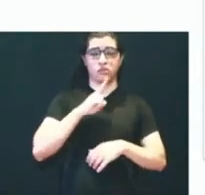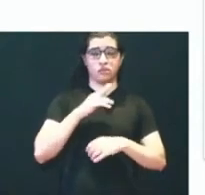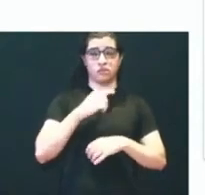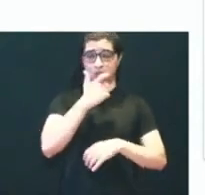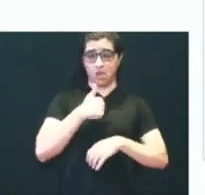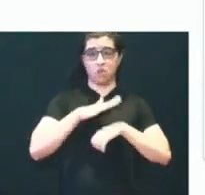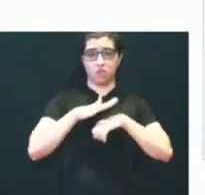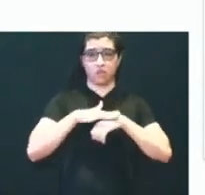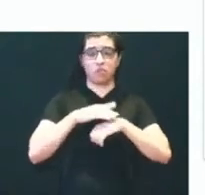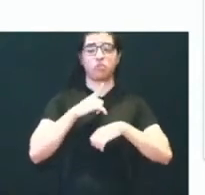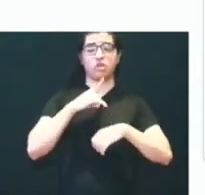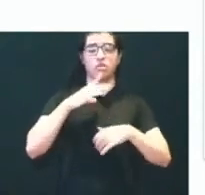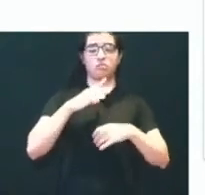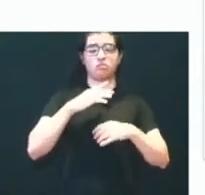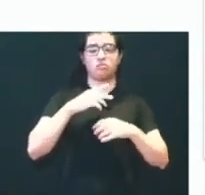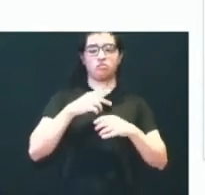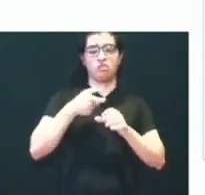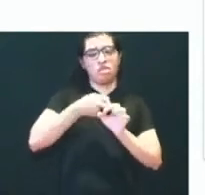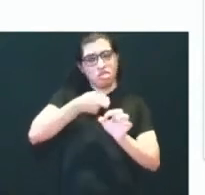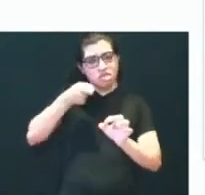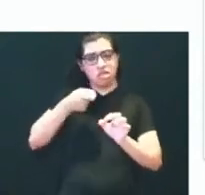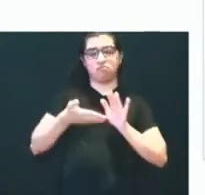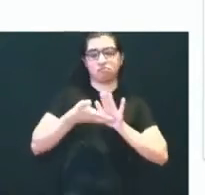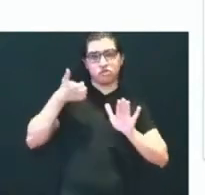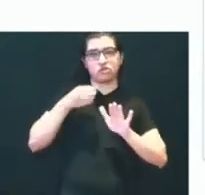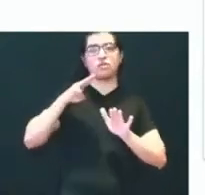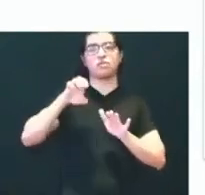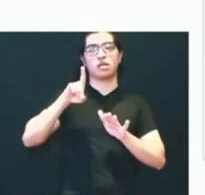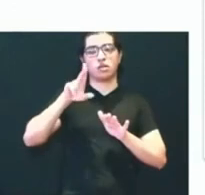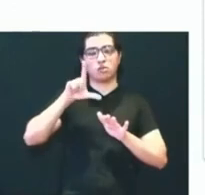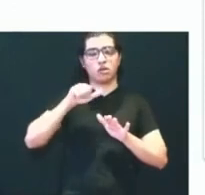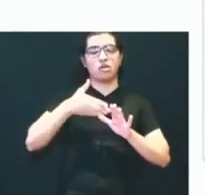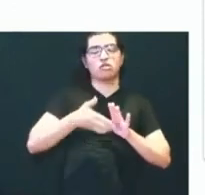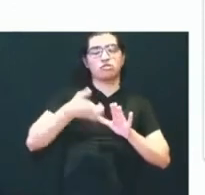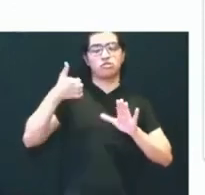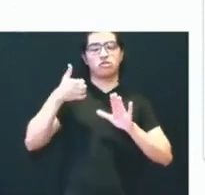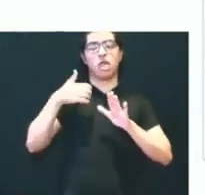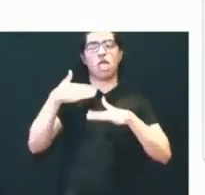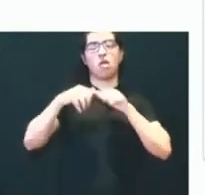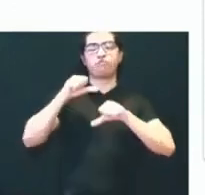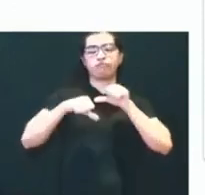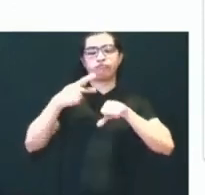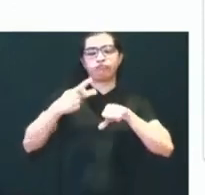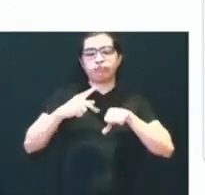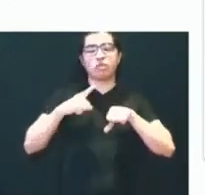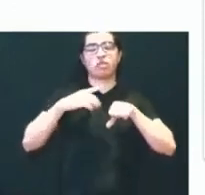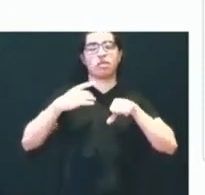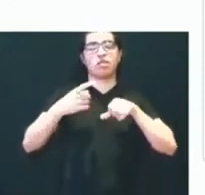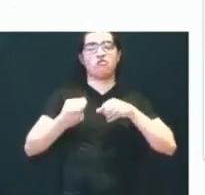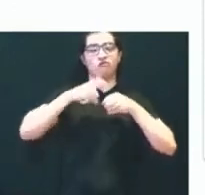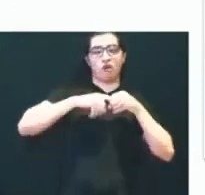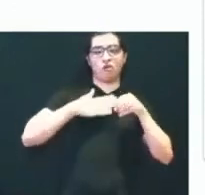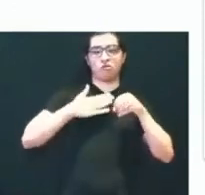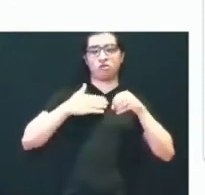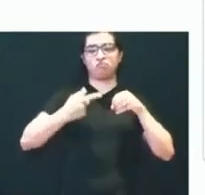Bom, numa leucemia, dificilmente se faz um transplante autólogo. Por quê? Porque se a